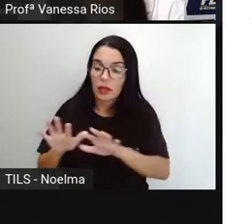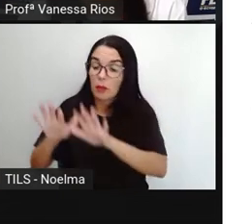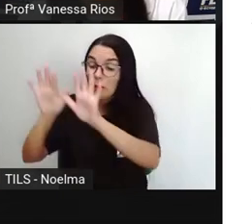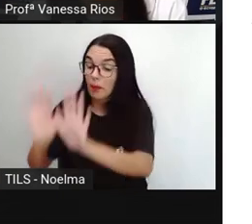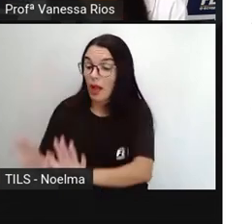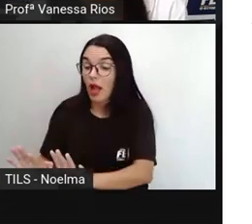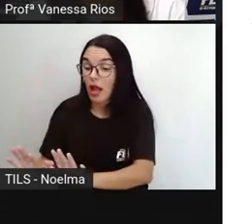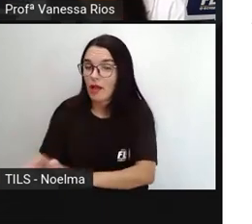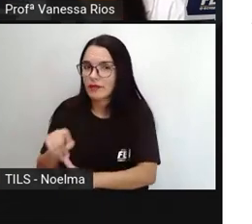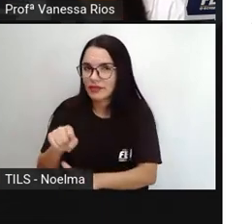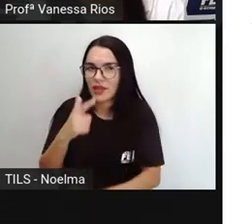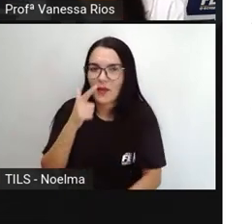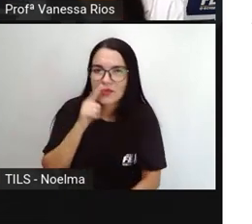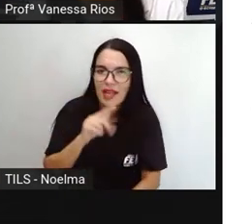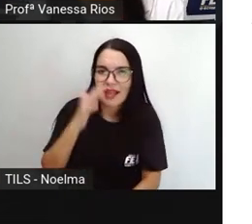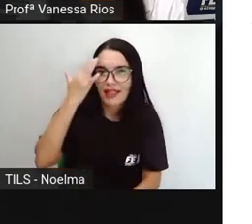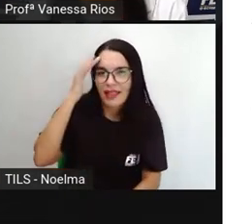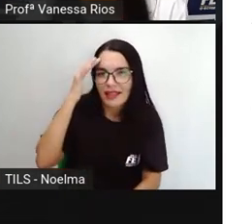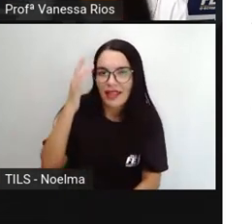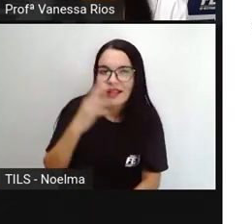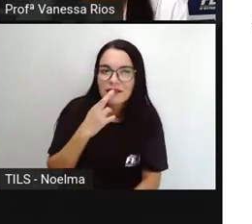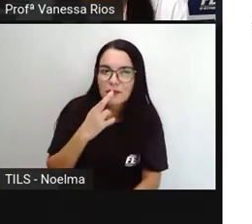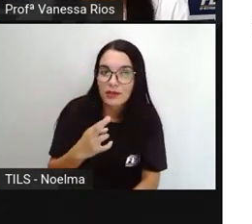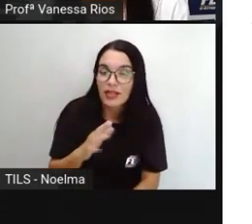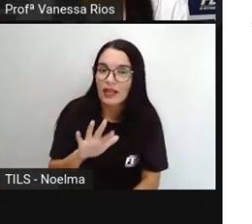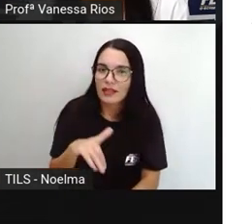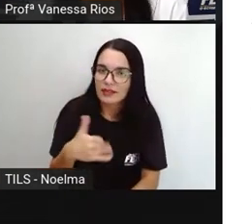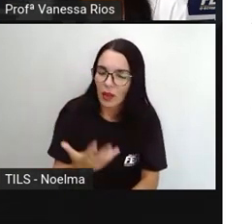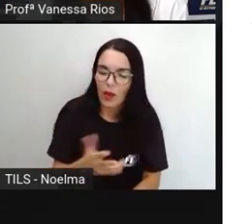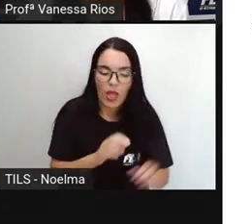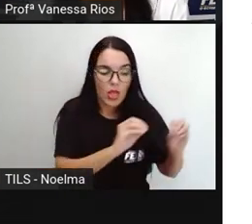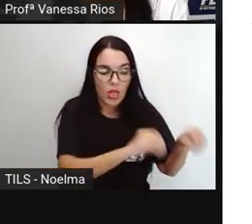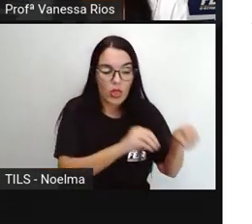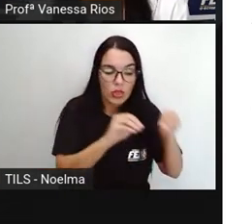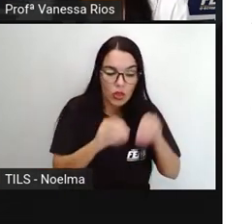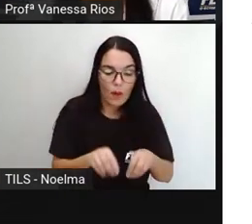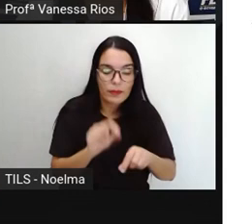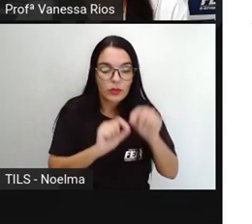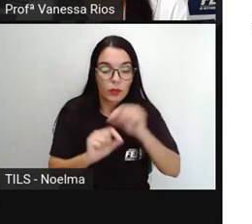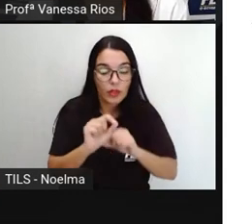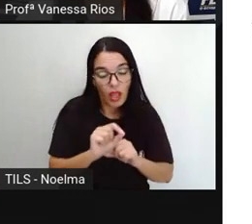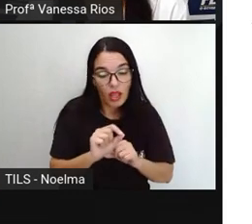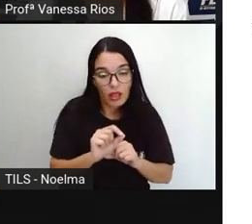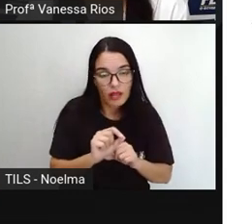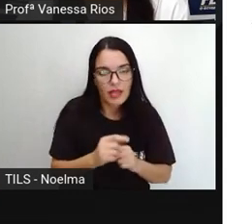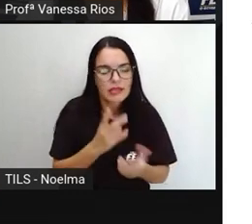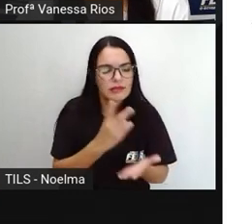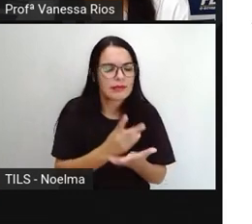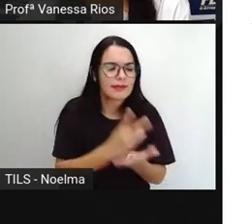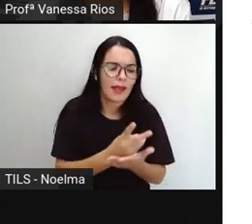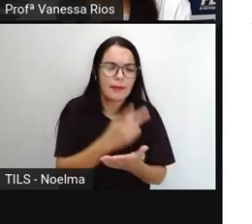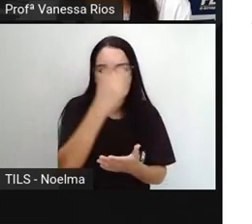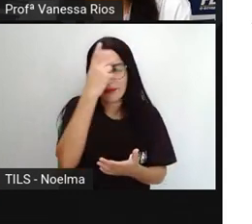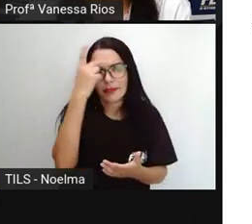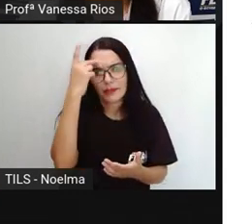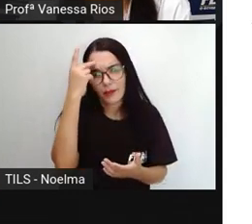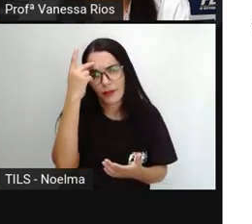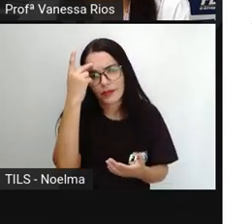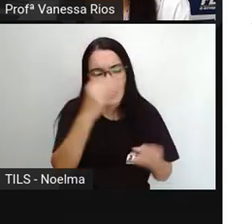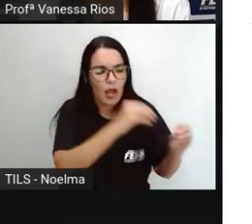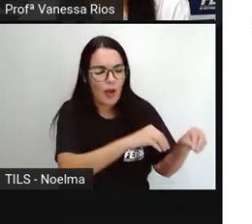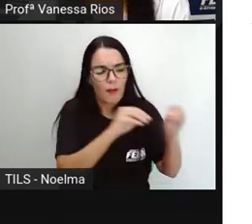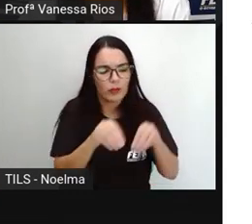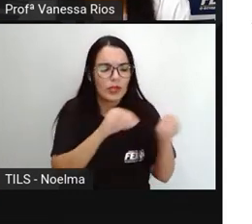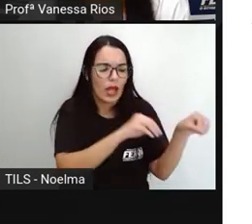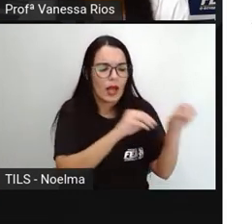resposta? A gente observou que nômade está relacionado aí ao modo de vida, né, dos primeiros seres humanos,